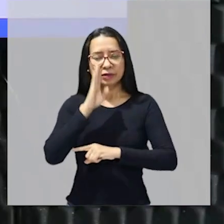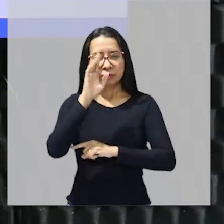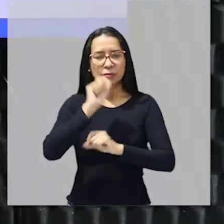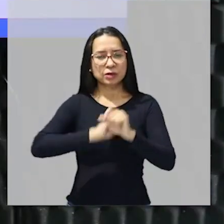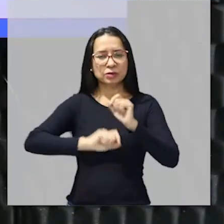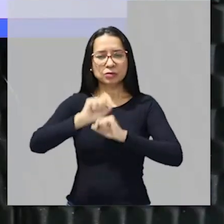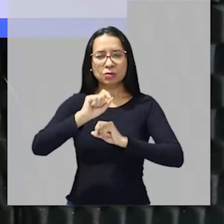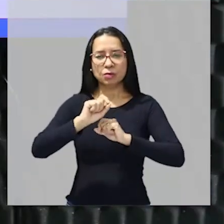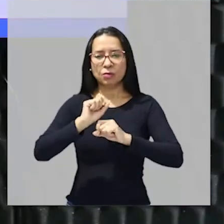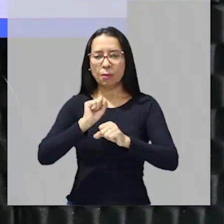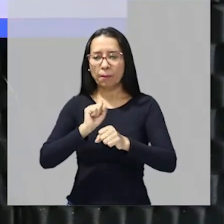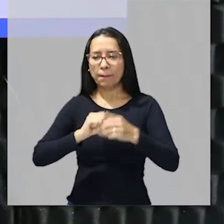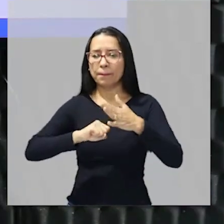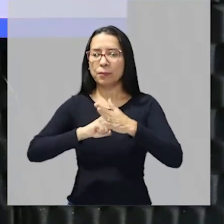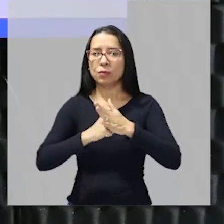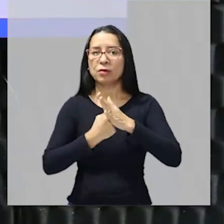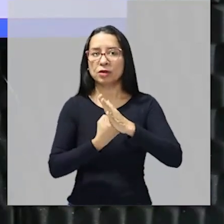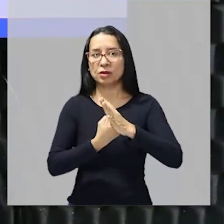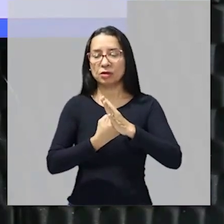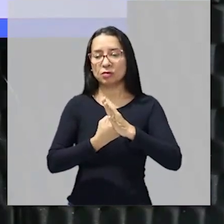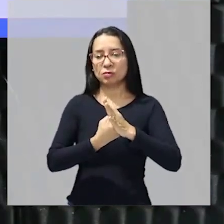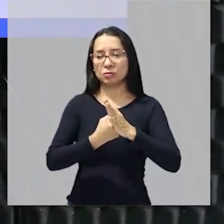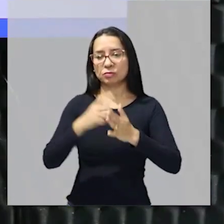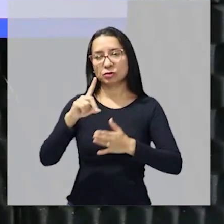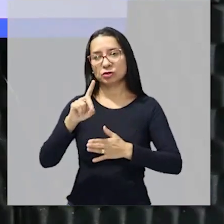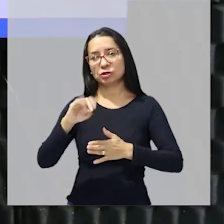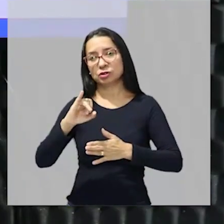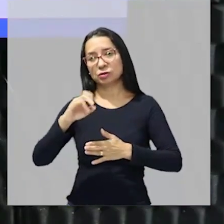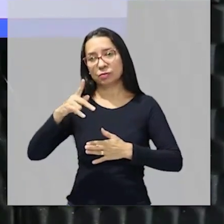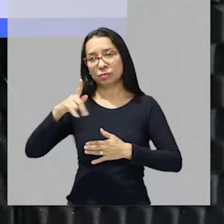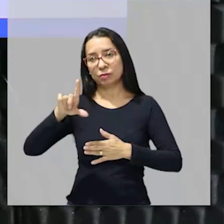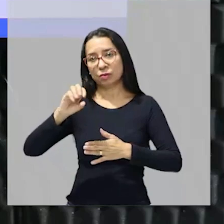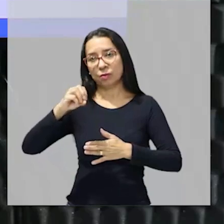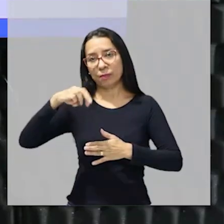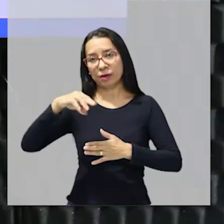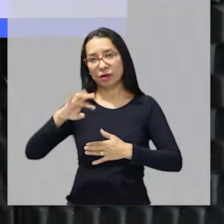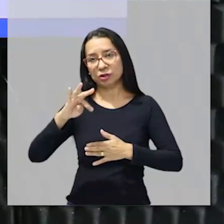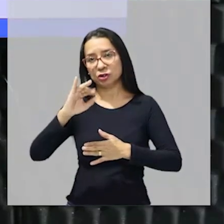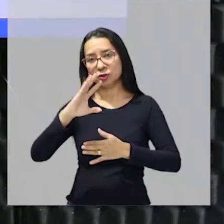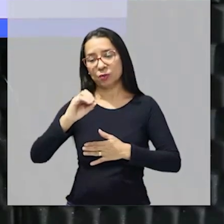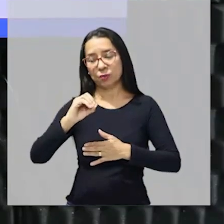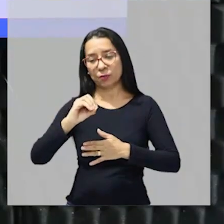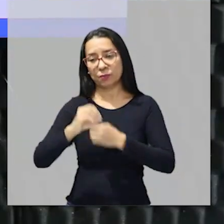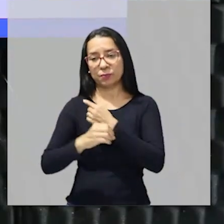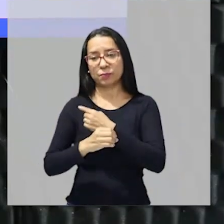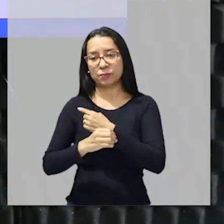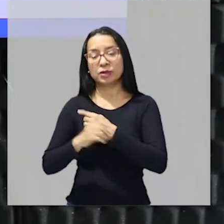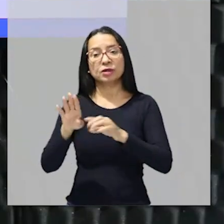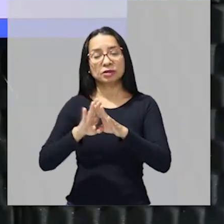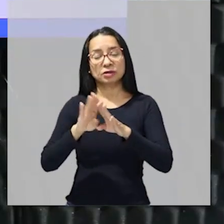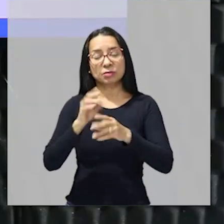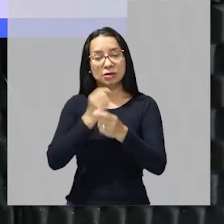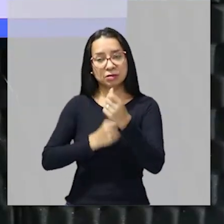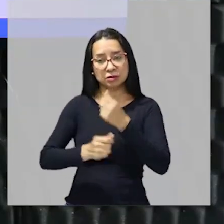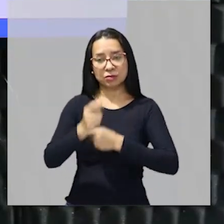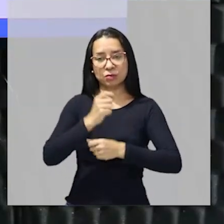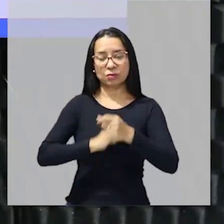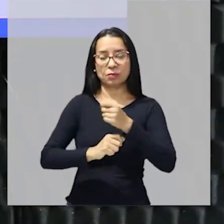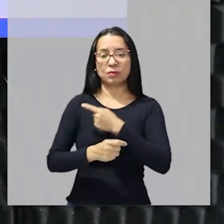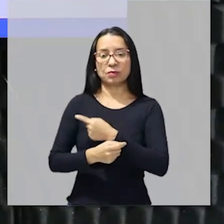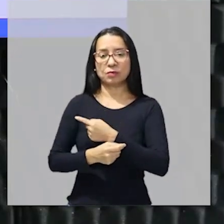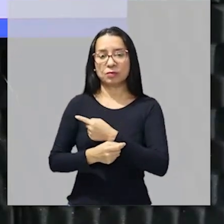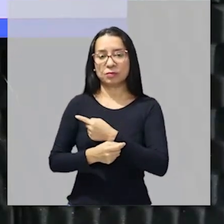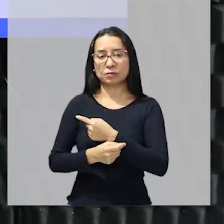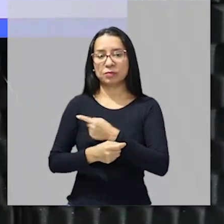até mesmo econômico. Durante 3 décadas, durante o momento da Guerra Fria, os soviéticos mantiveram